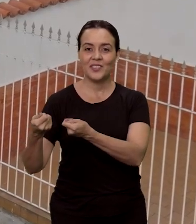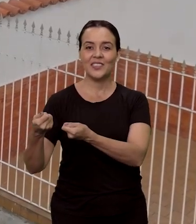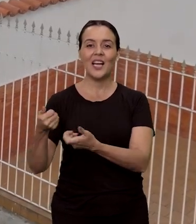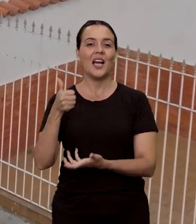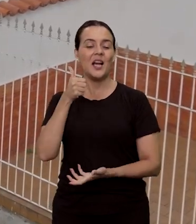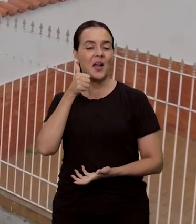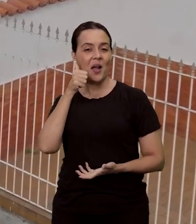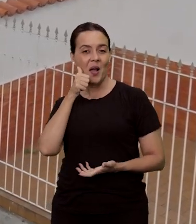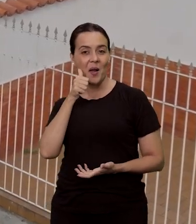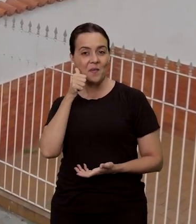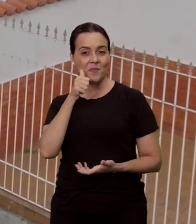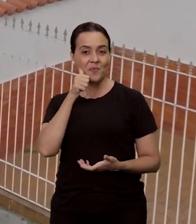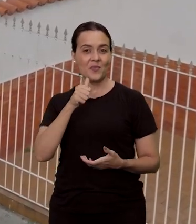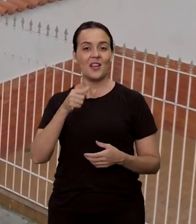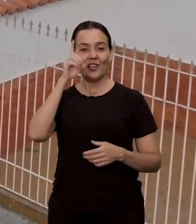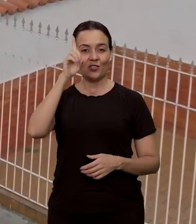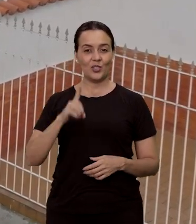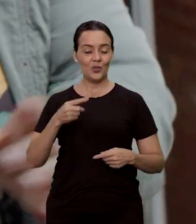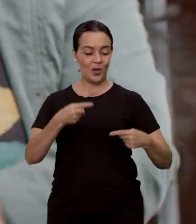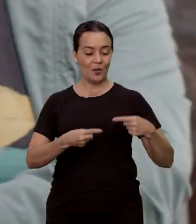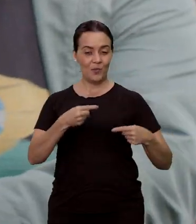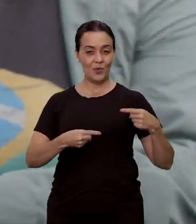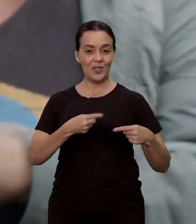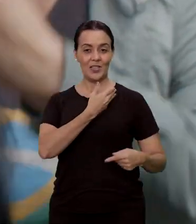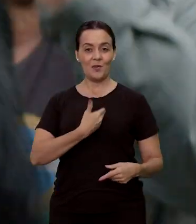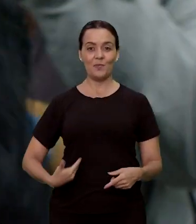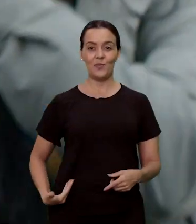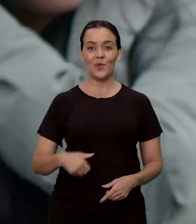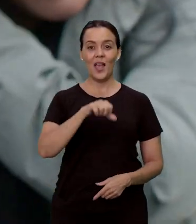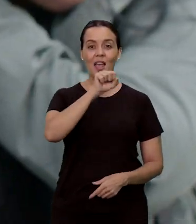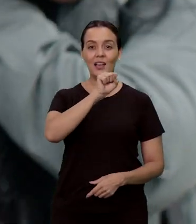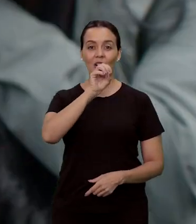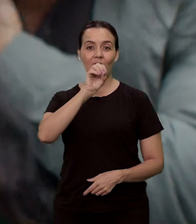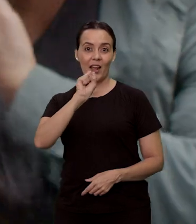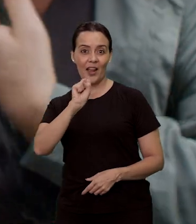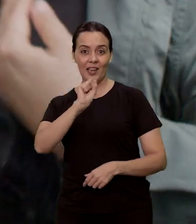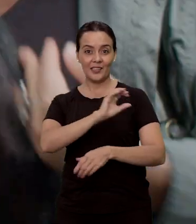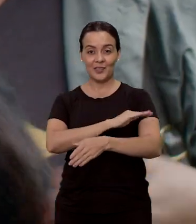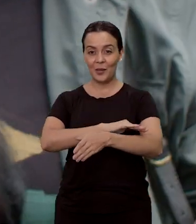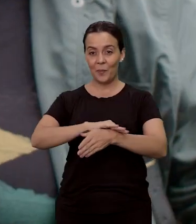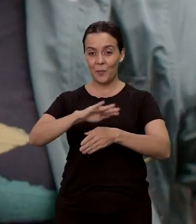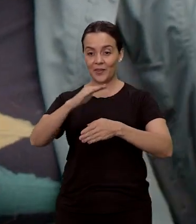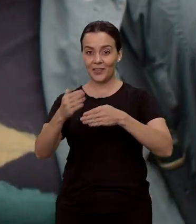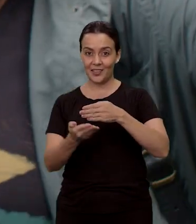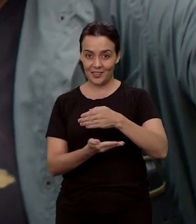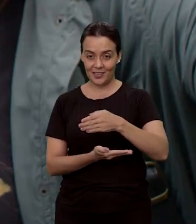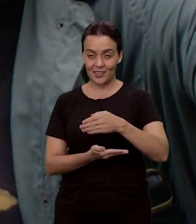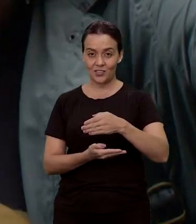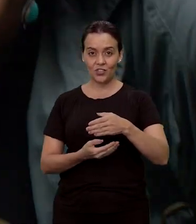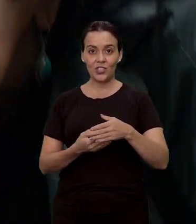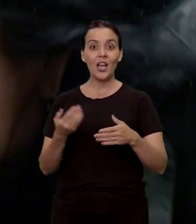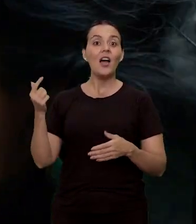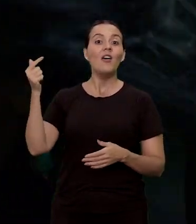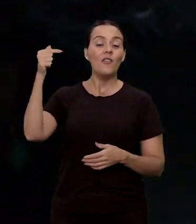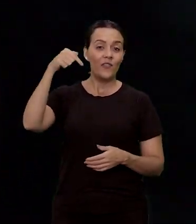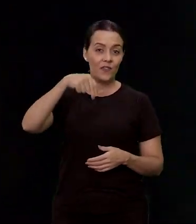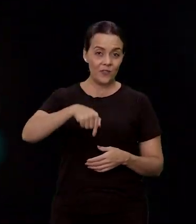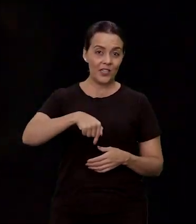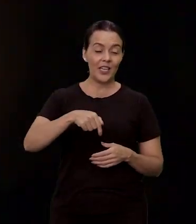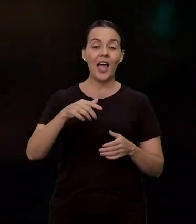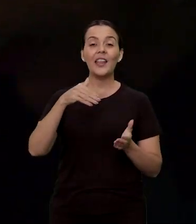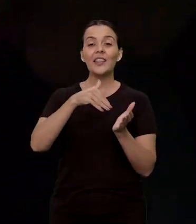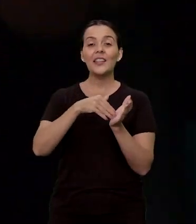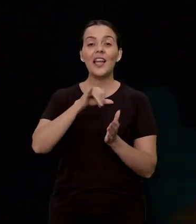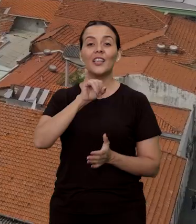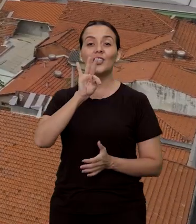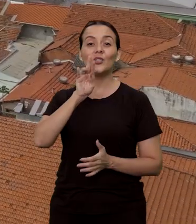Malu Ribeiro, diretora de Políticas Públicas da SOS Mata Atlântica, me convidou para vir até Itu e conhecer a sede da